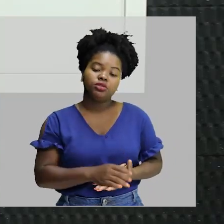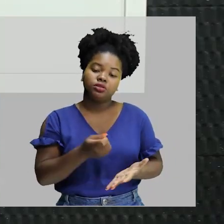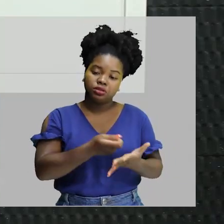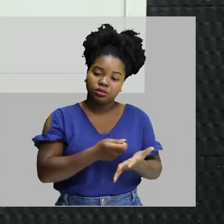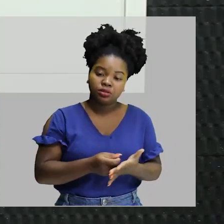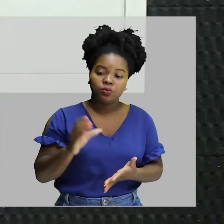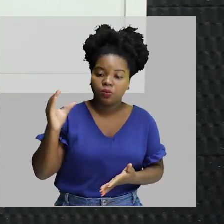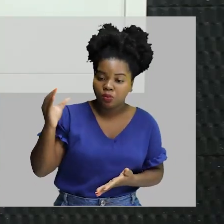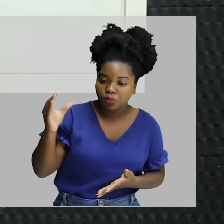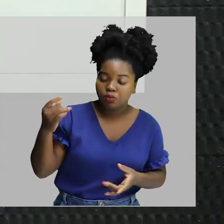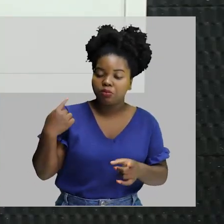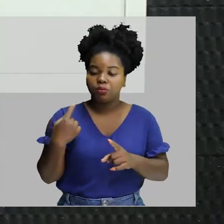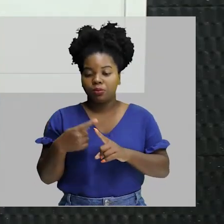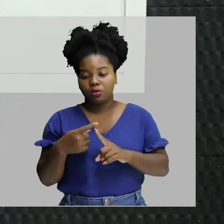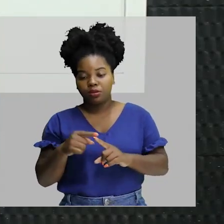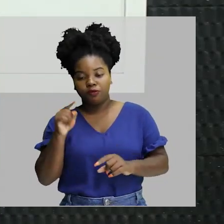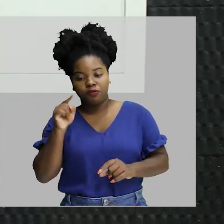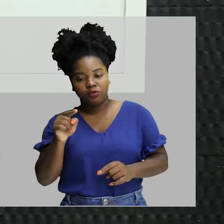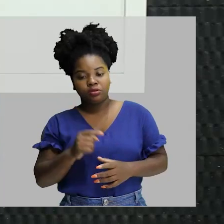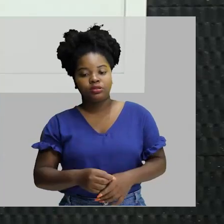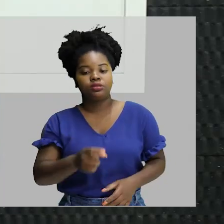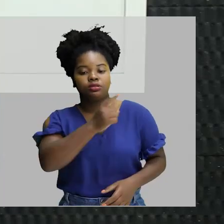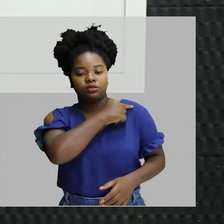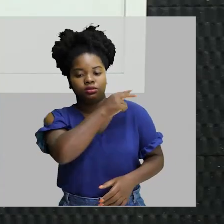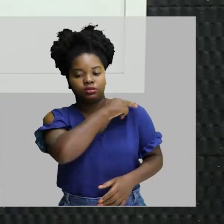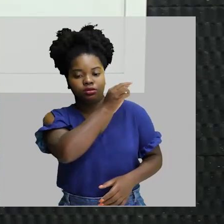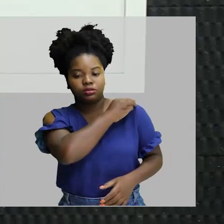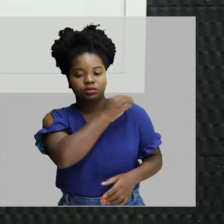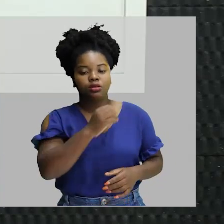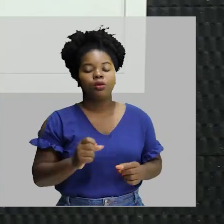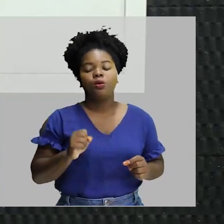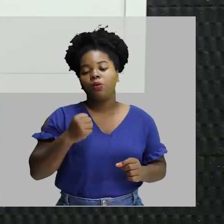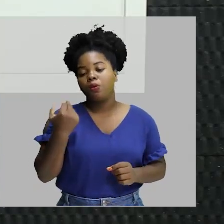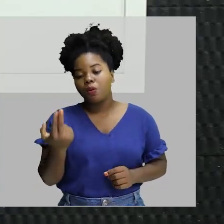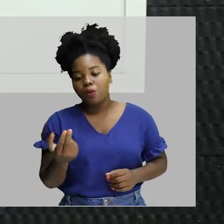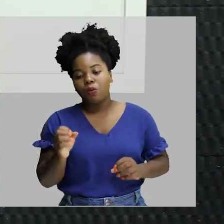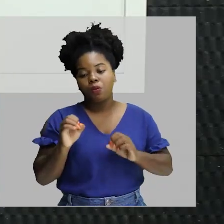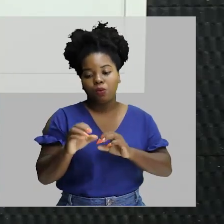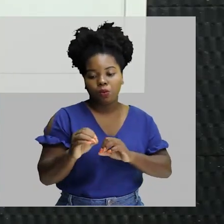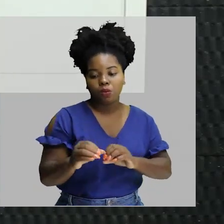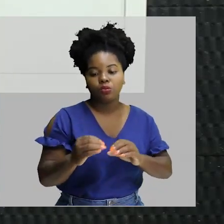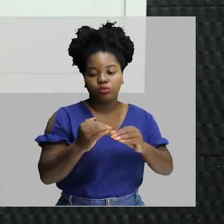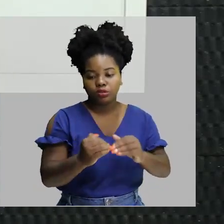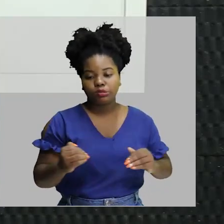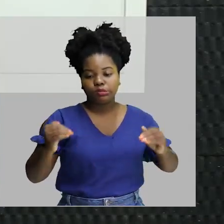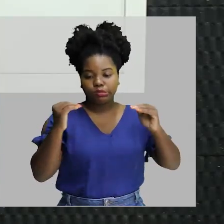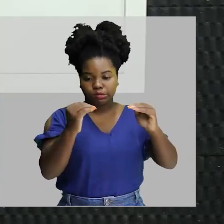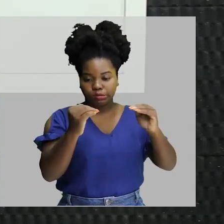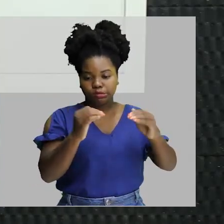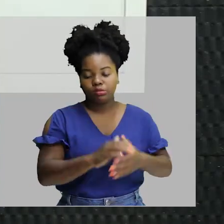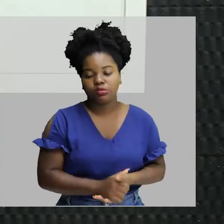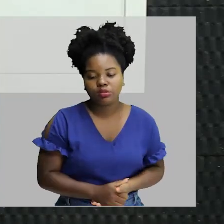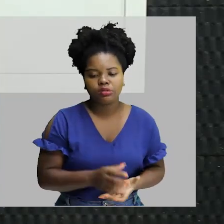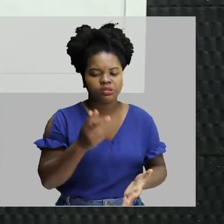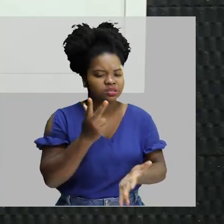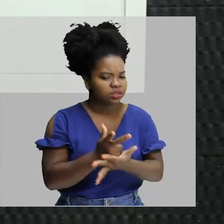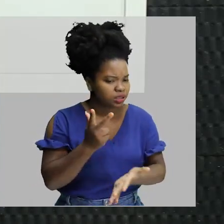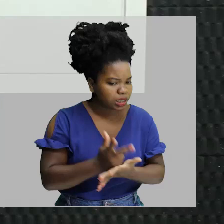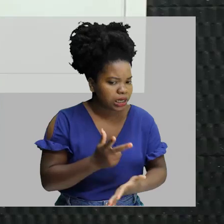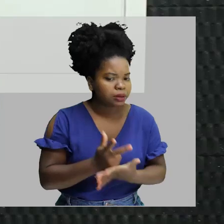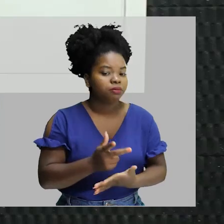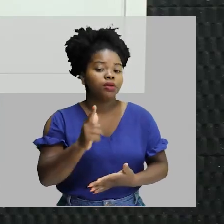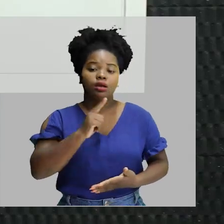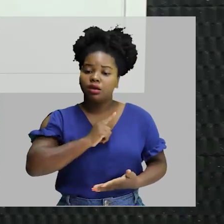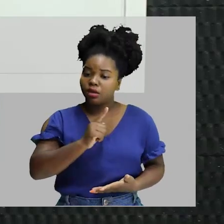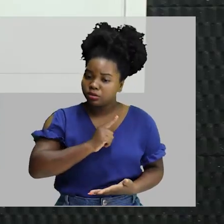científico porque você, tanto no ensino médio como no ensino superior, ou qualquer outro, né, nível de ensino sempre está ali